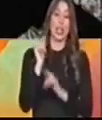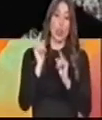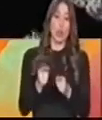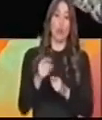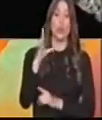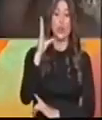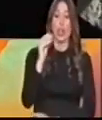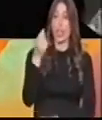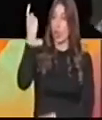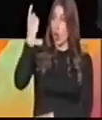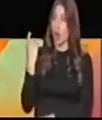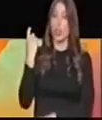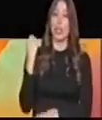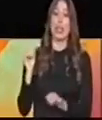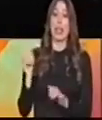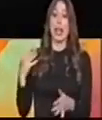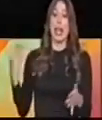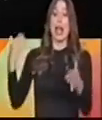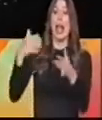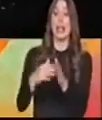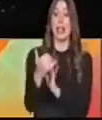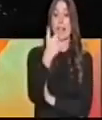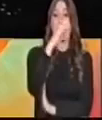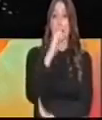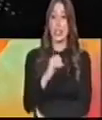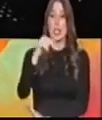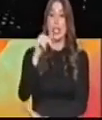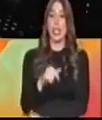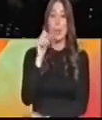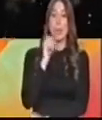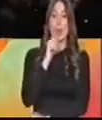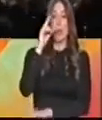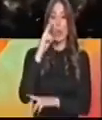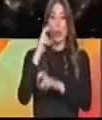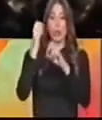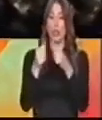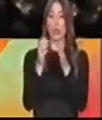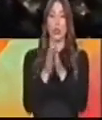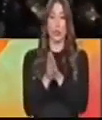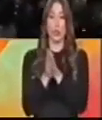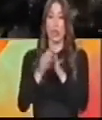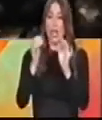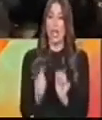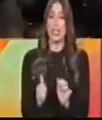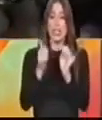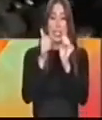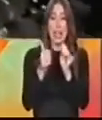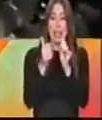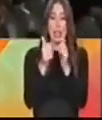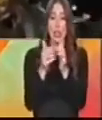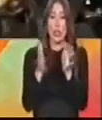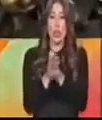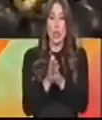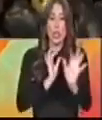dia 10, ontem, e que se prolonga até ao próximo dia 20. Aqui é possível encontrar tudo. A cidade quase toda está preenchida com